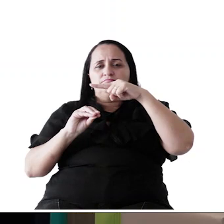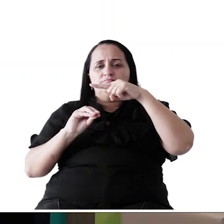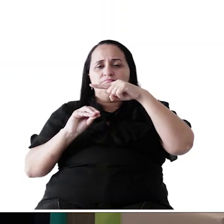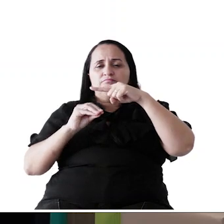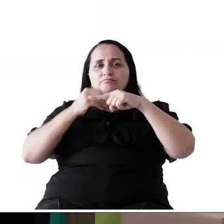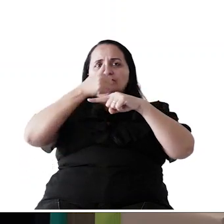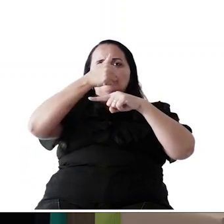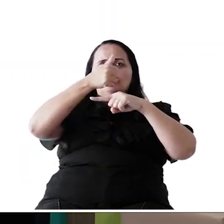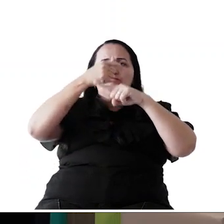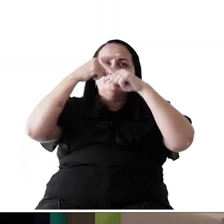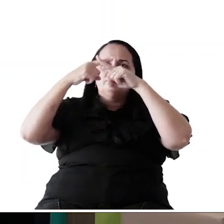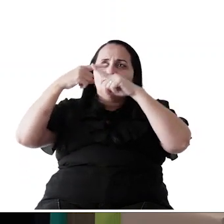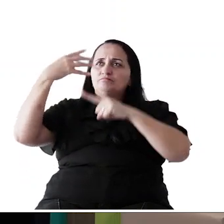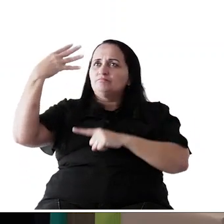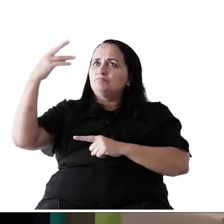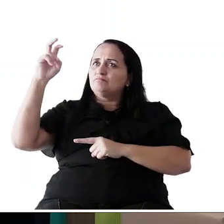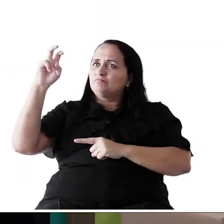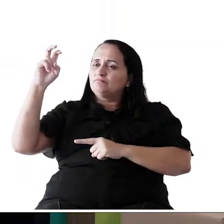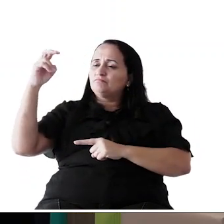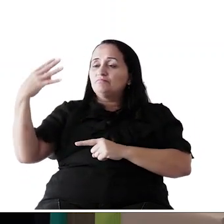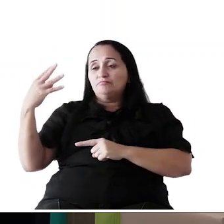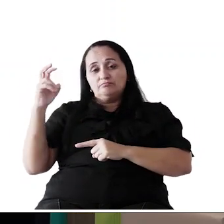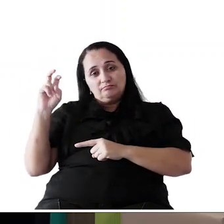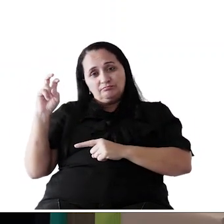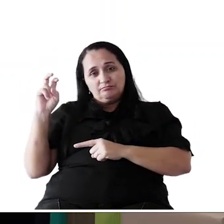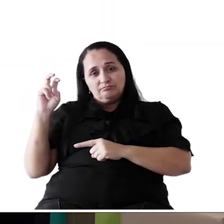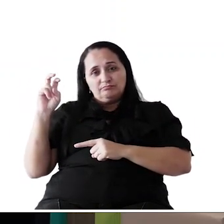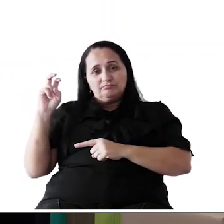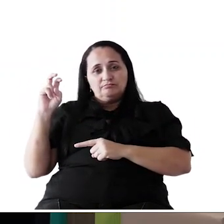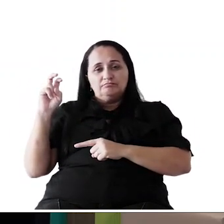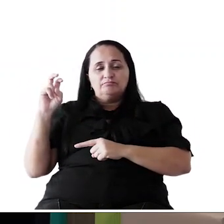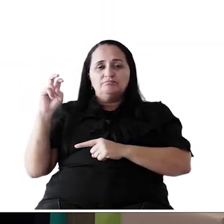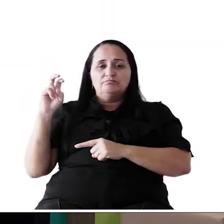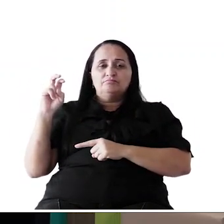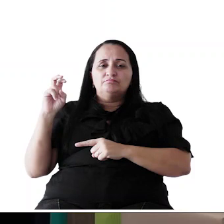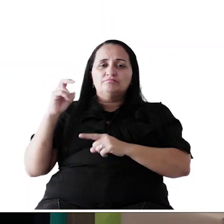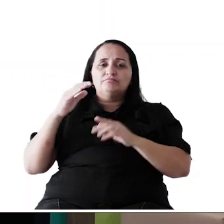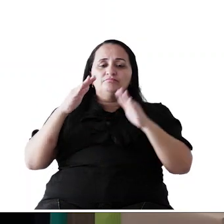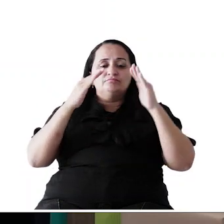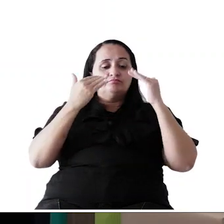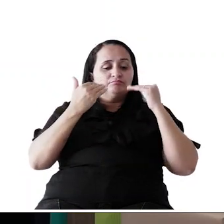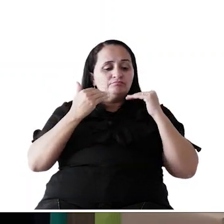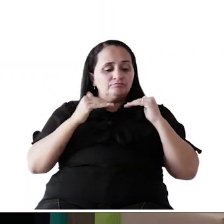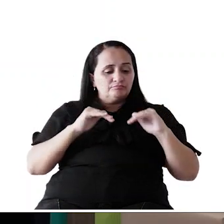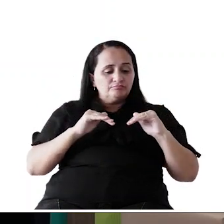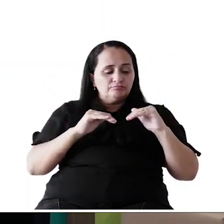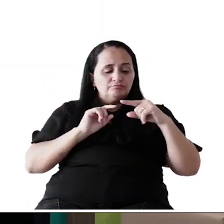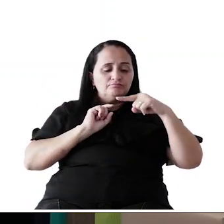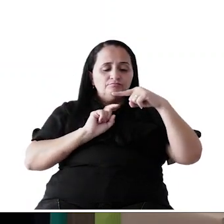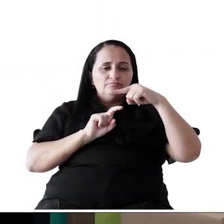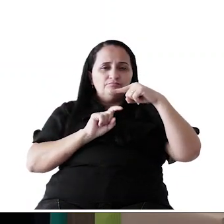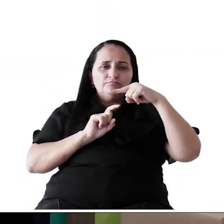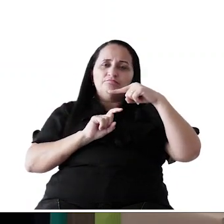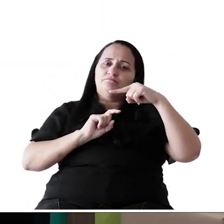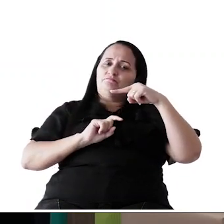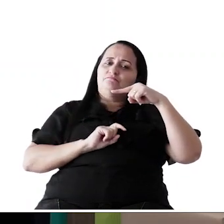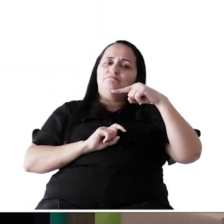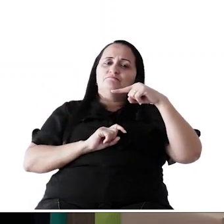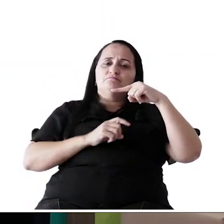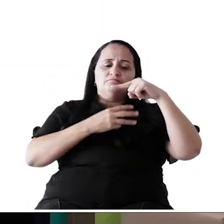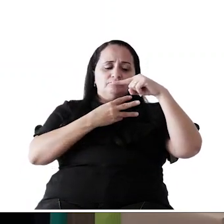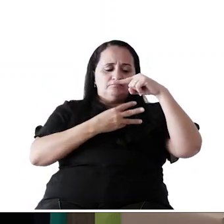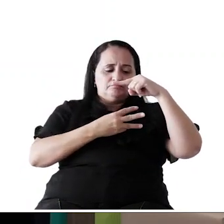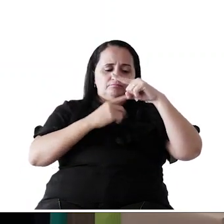1 vezes 45, 45. Agora nós vamos multiplicar os denominadores, essa parte de